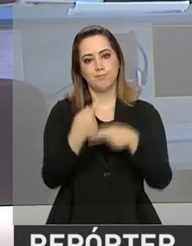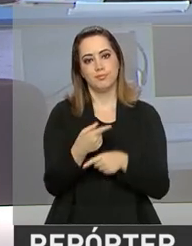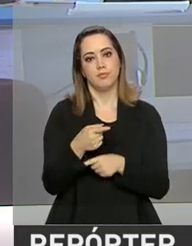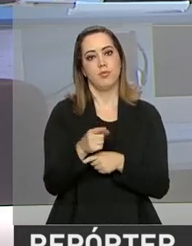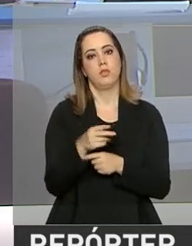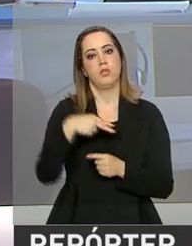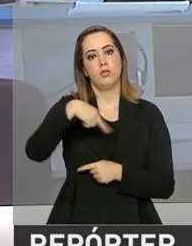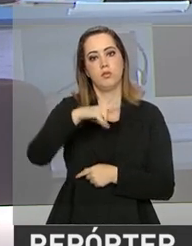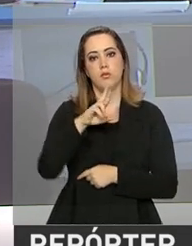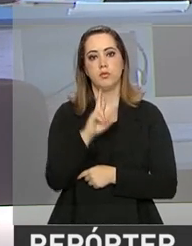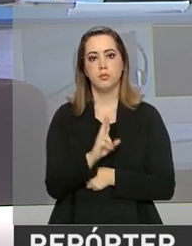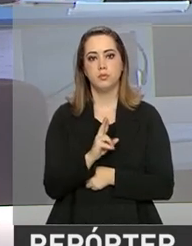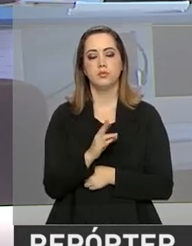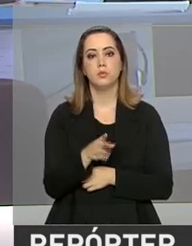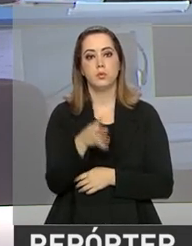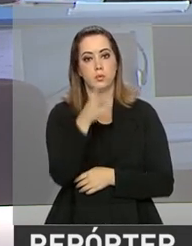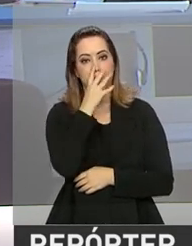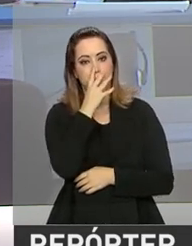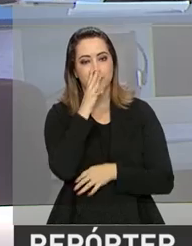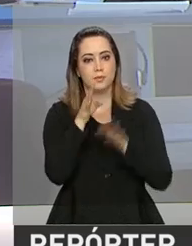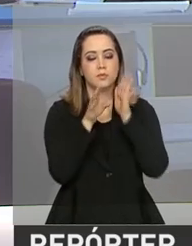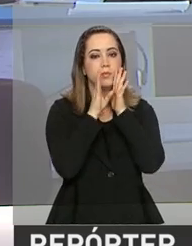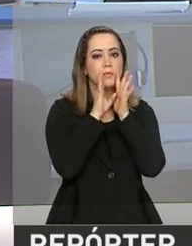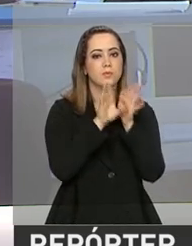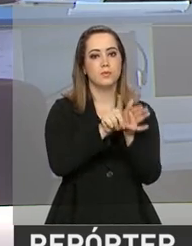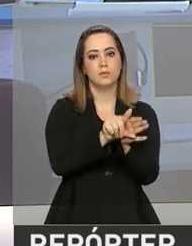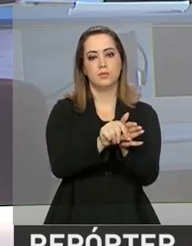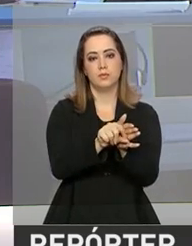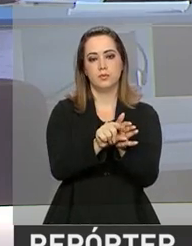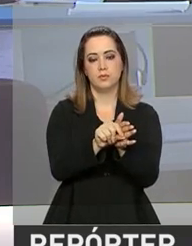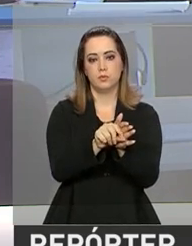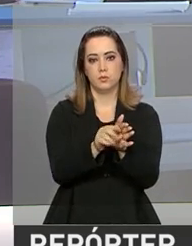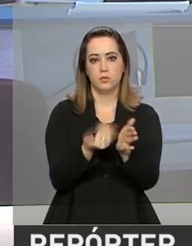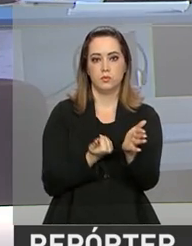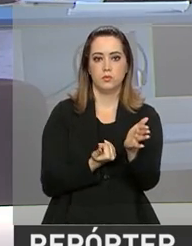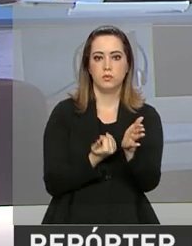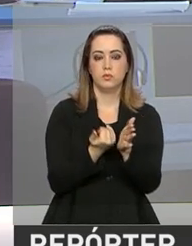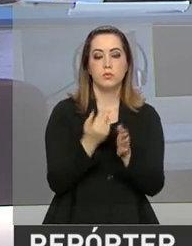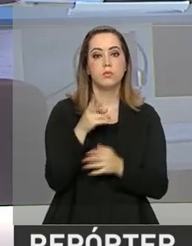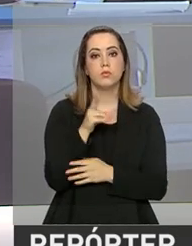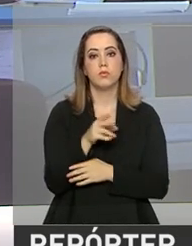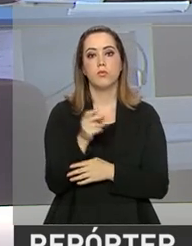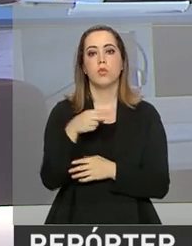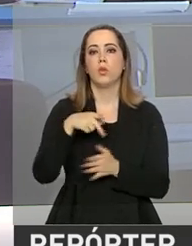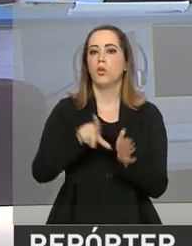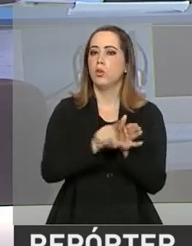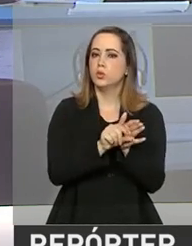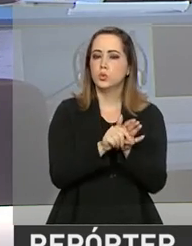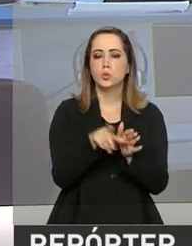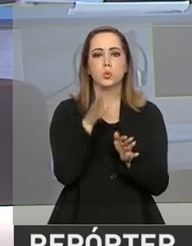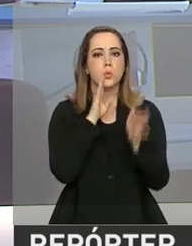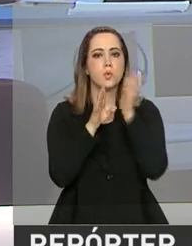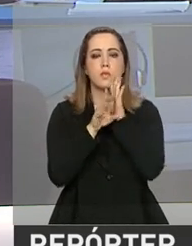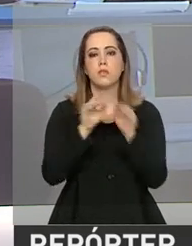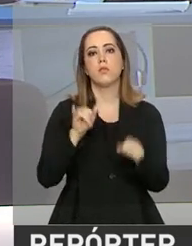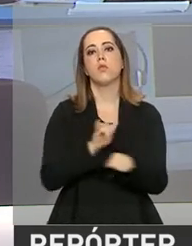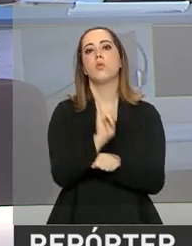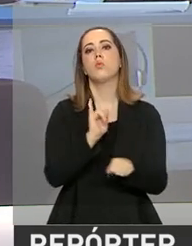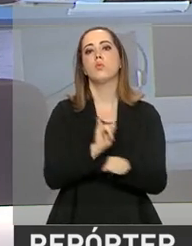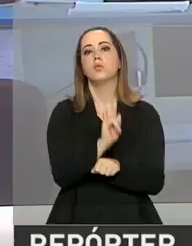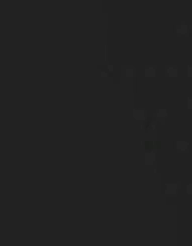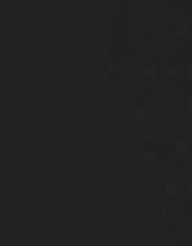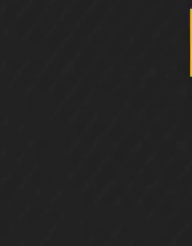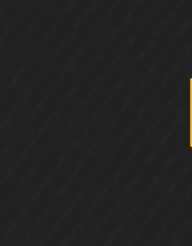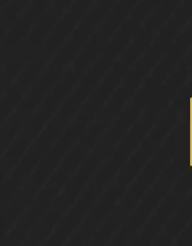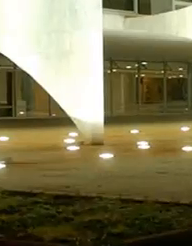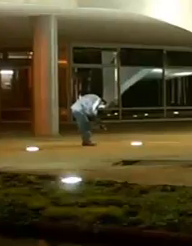próxima edição do repórter NBR acompanhe também as novidades em nossas redes sociais estamos no Twitter Facebook e também no